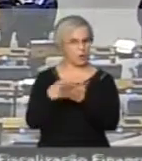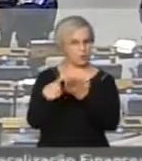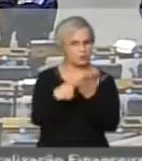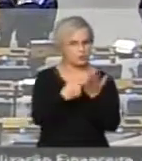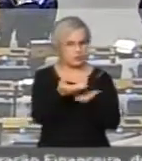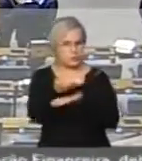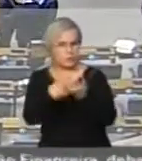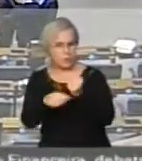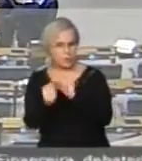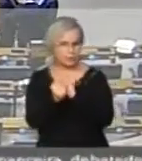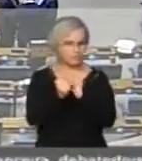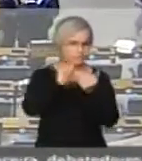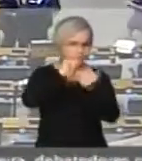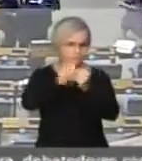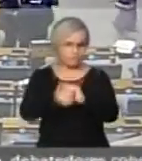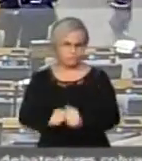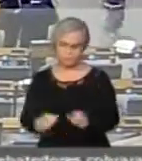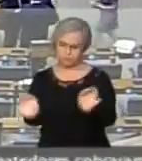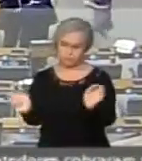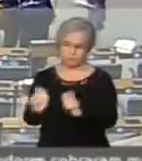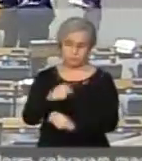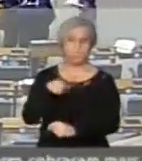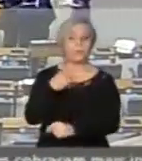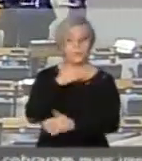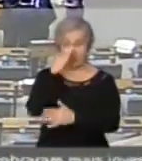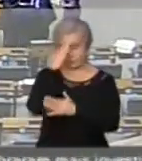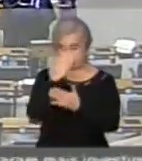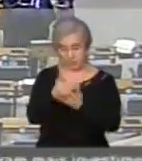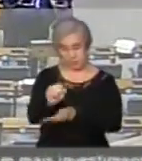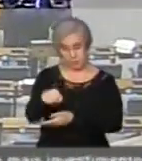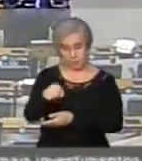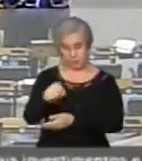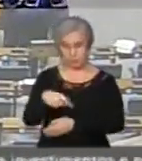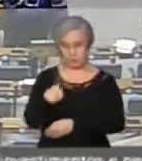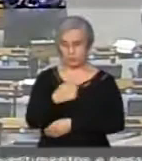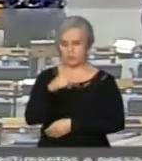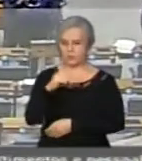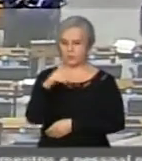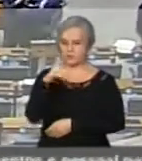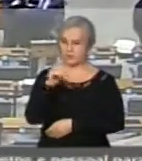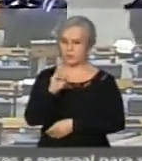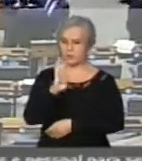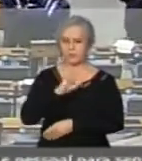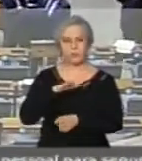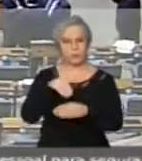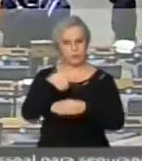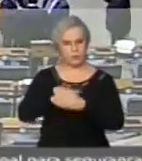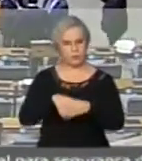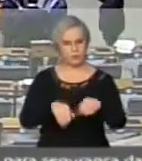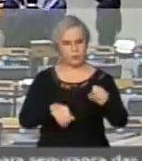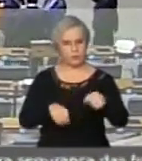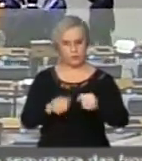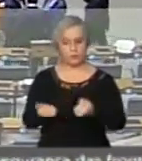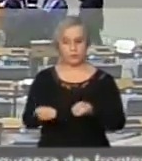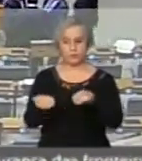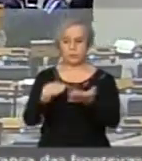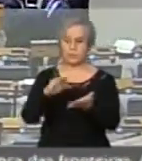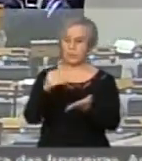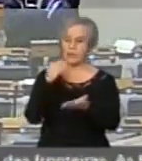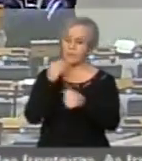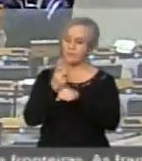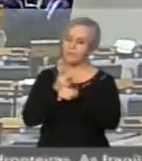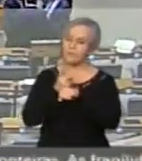nós acreditamos sempre nesta possibilidade, foi PC do B encaminhará, sim, para dar oportunidade da